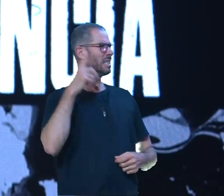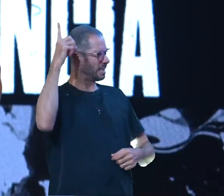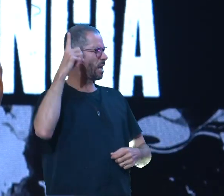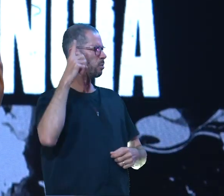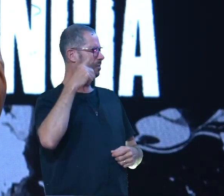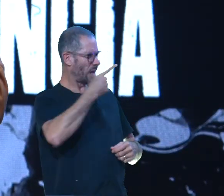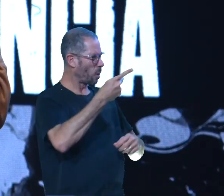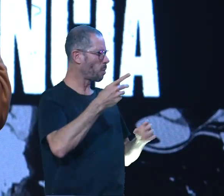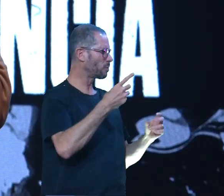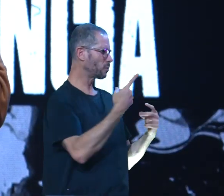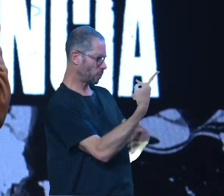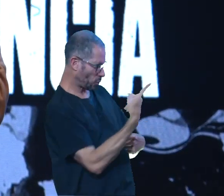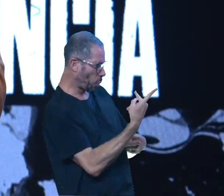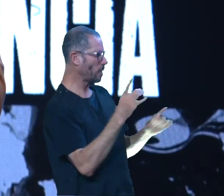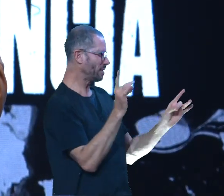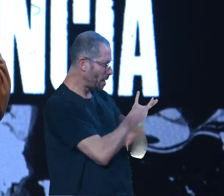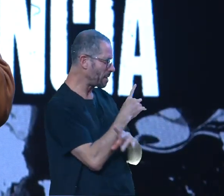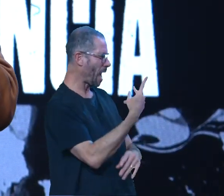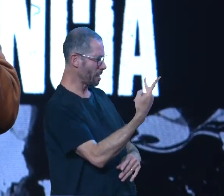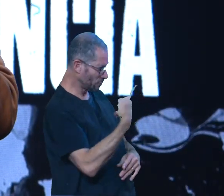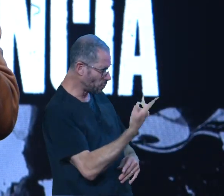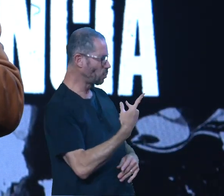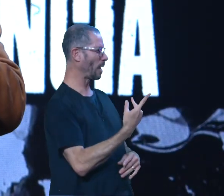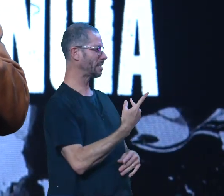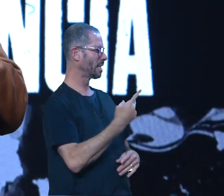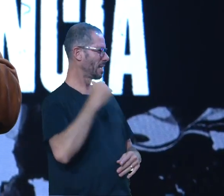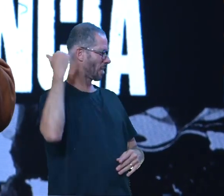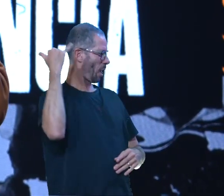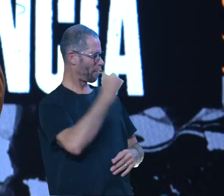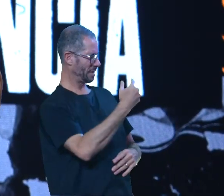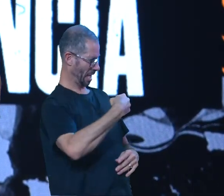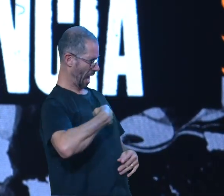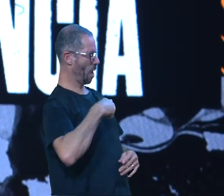para terminar, vai falar com os 2, melhor para começar, vai falar com os 2 para